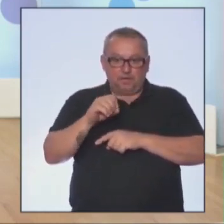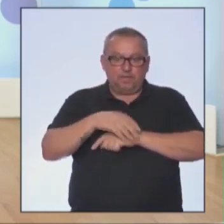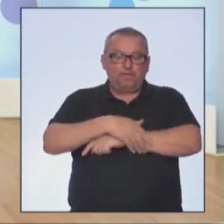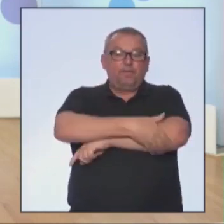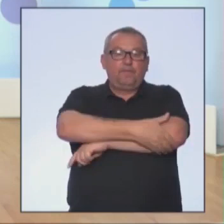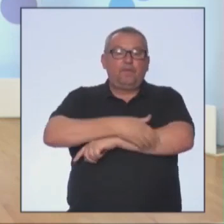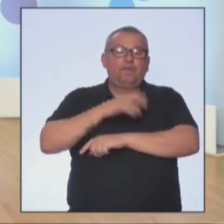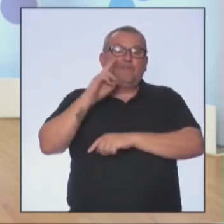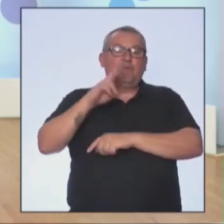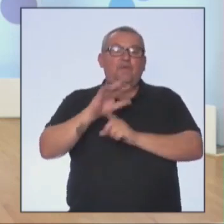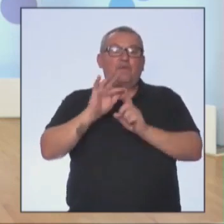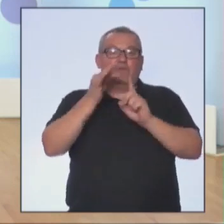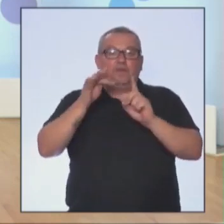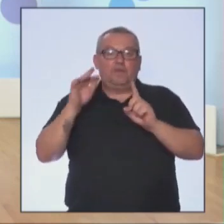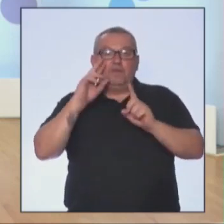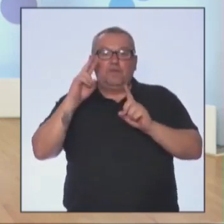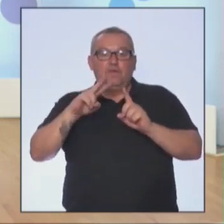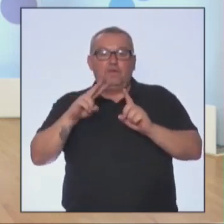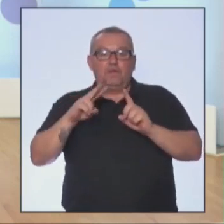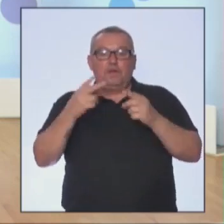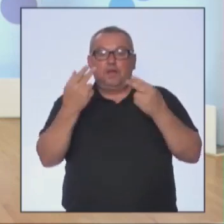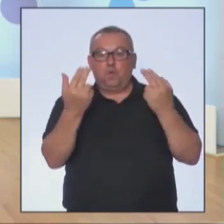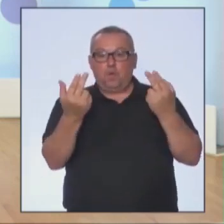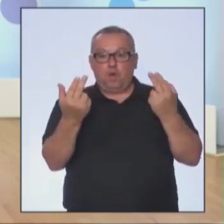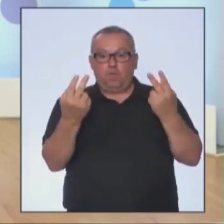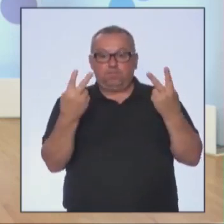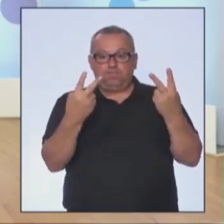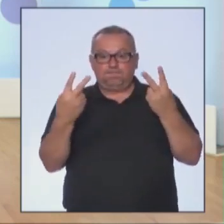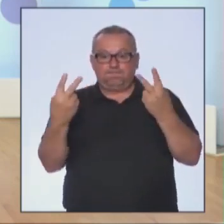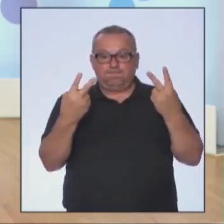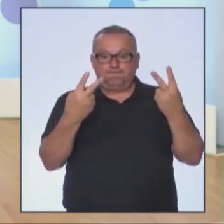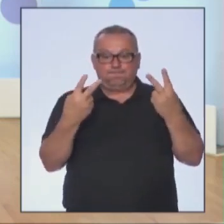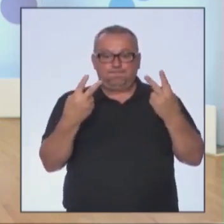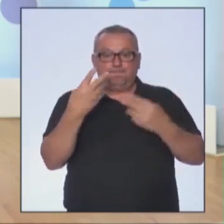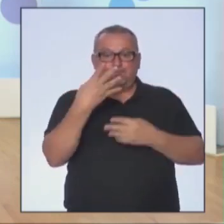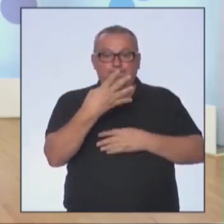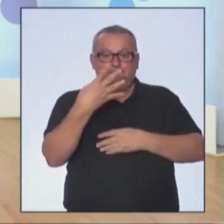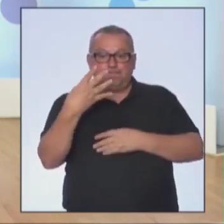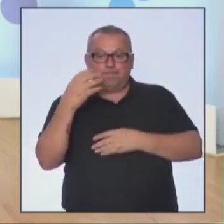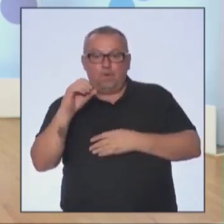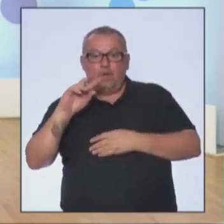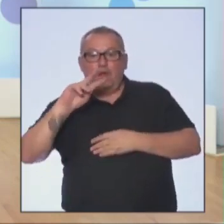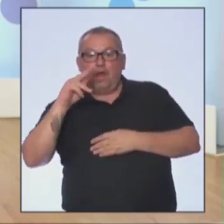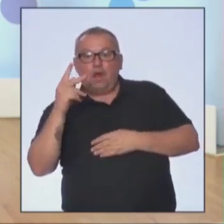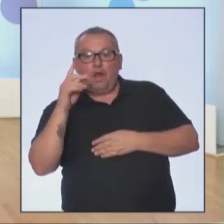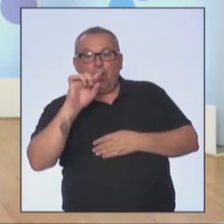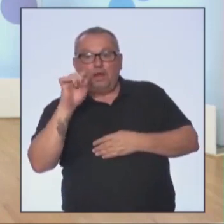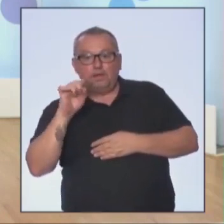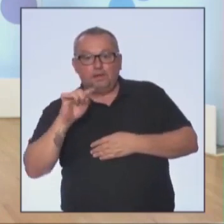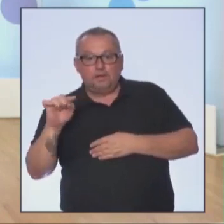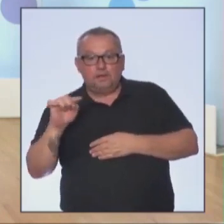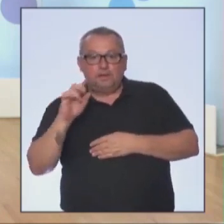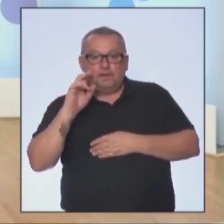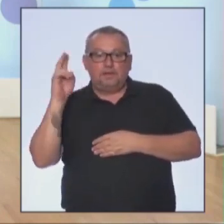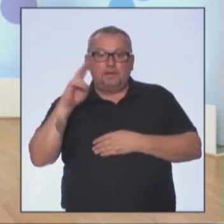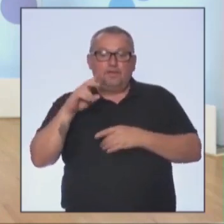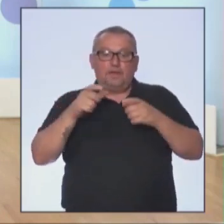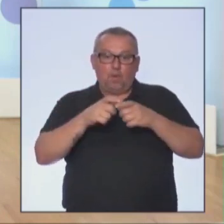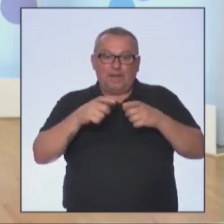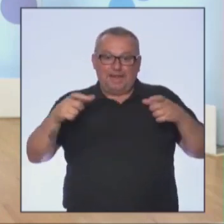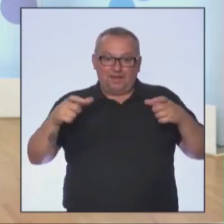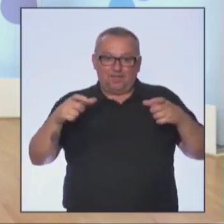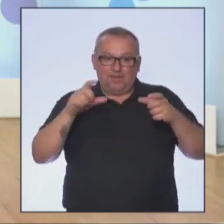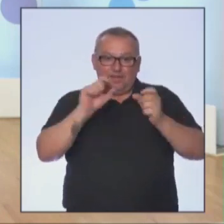frequência. E agora vamos olhar 2 idênticos de 440 Hz. E eu estou usando essas caixas, que são caixas amplificadoras